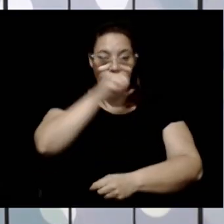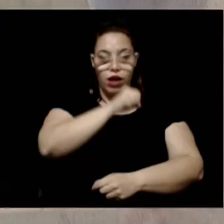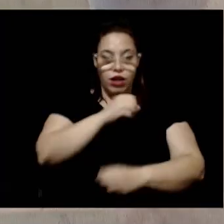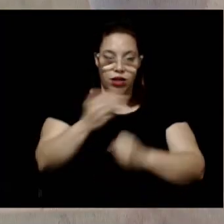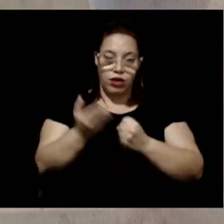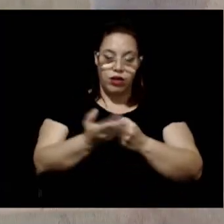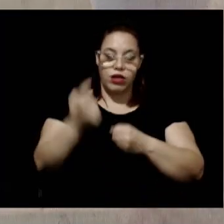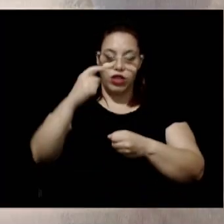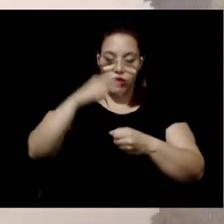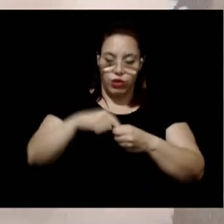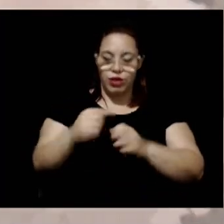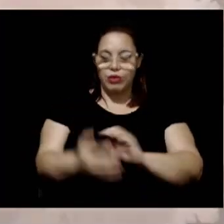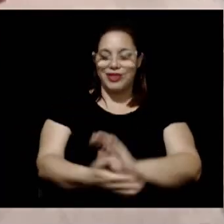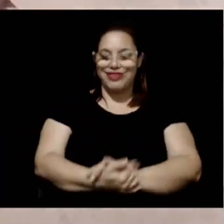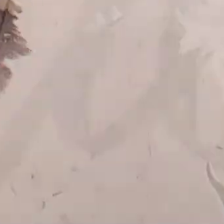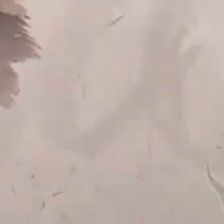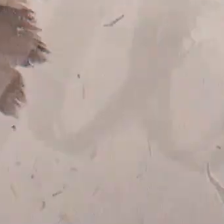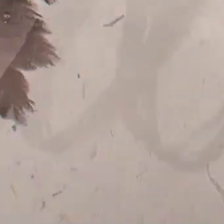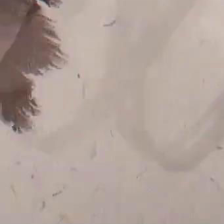voltamos.